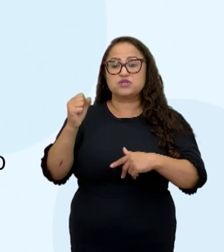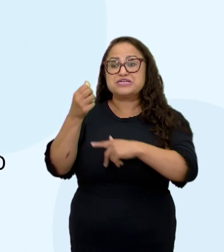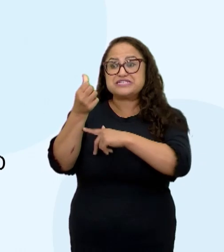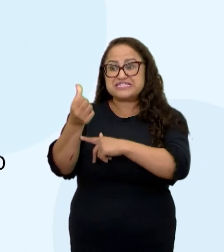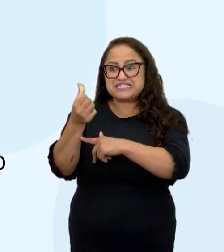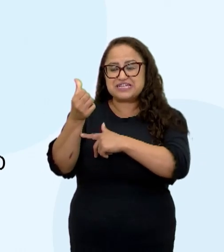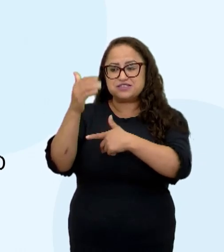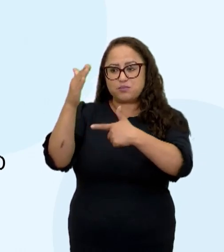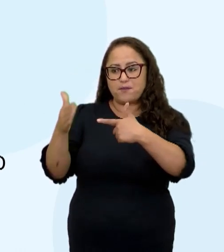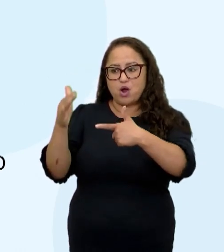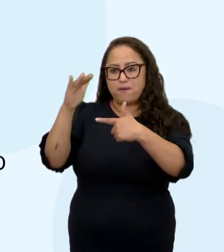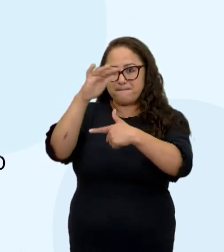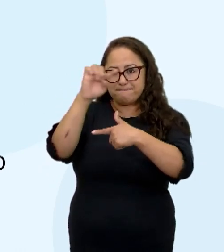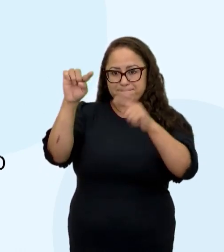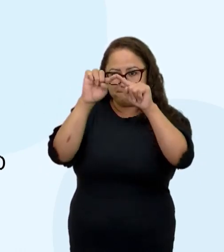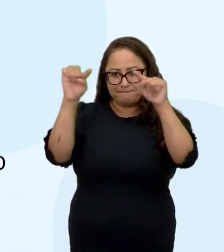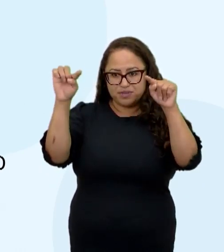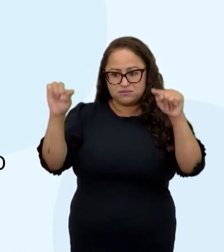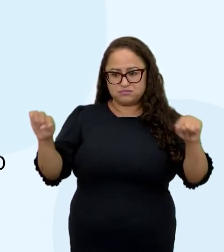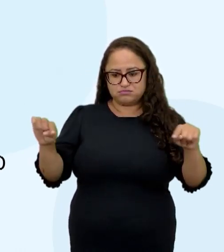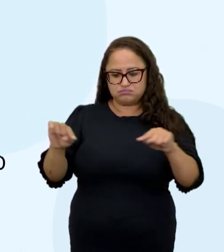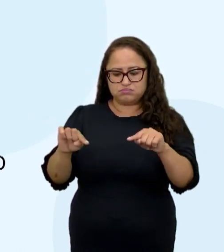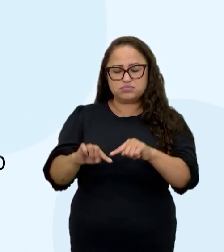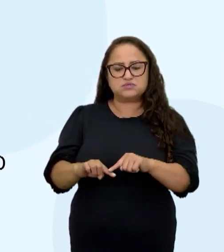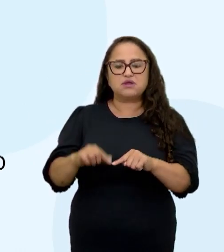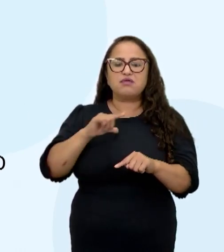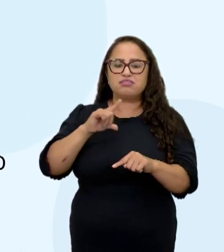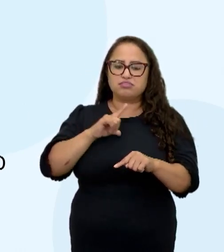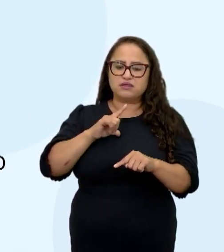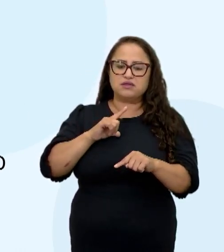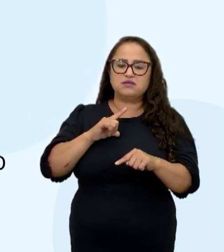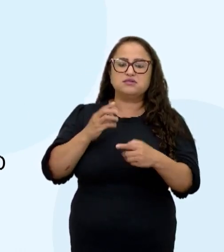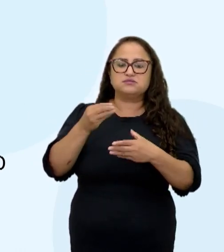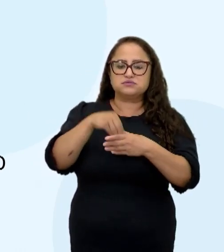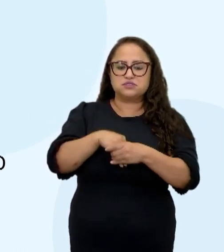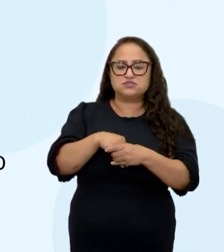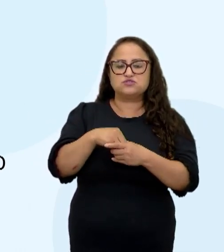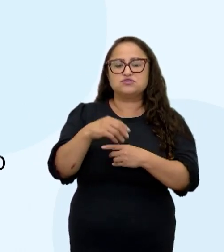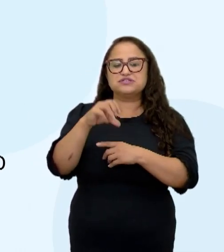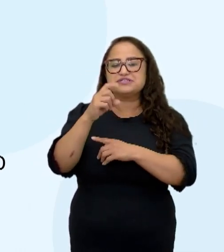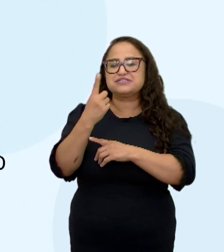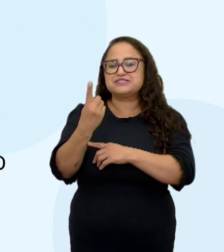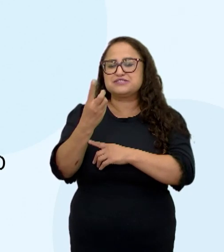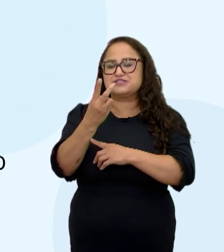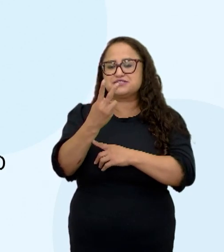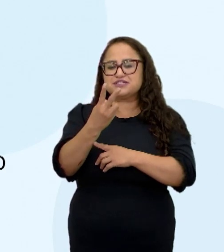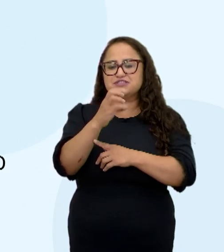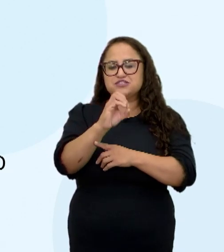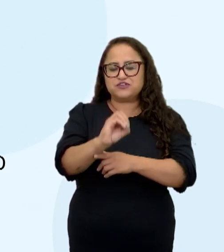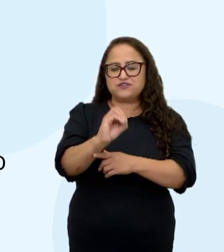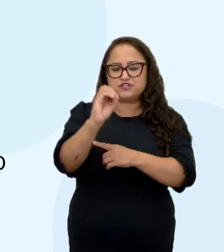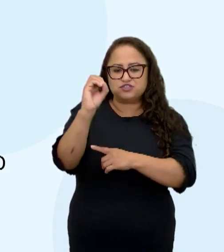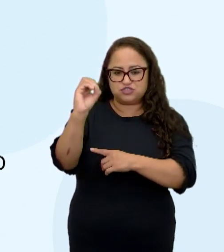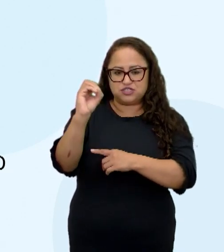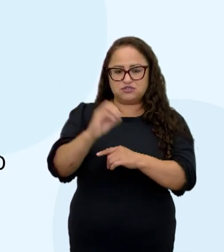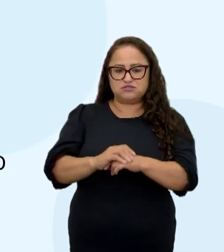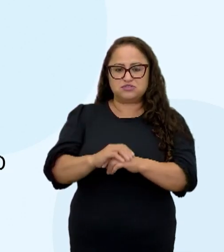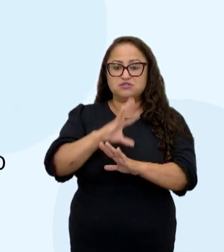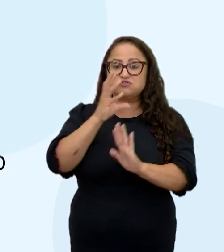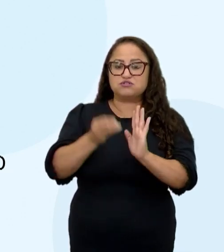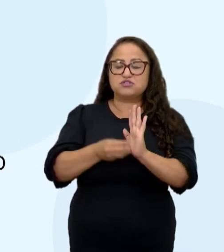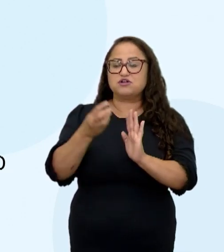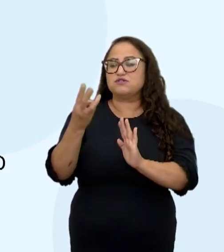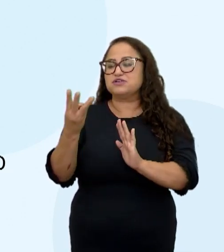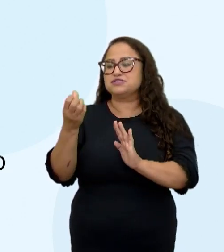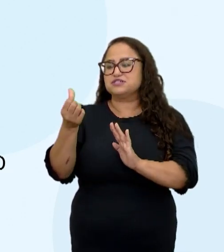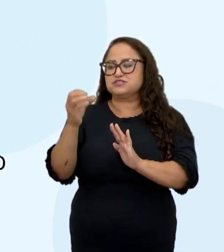6 lados, de mesma medida, ângulos internos valendo aí 120 graus. Ah, então o total é